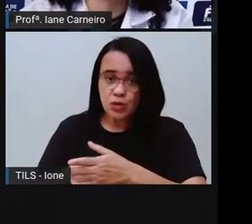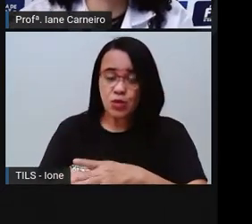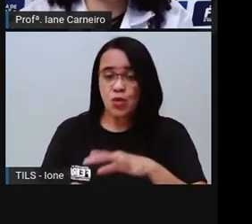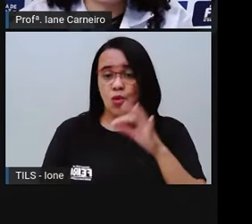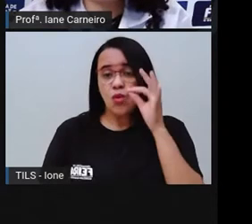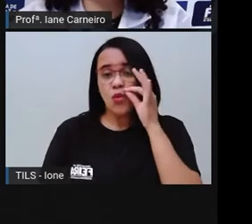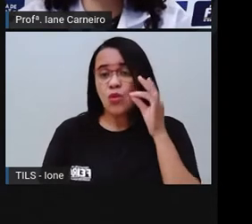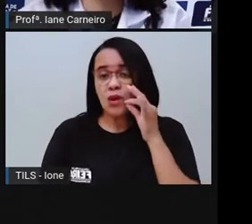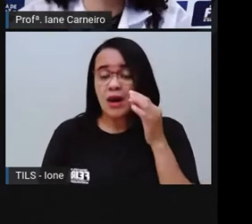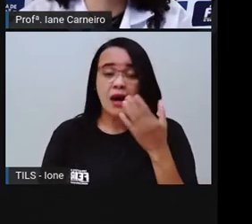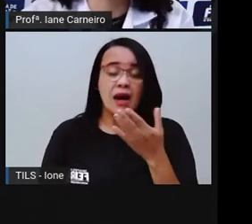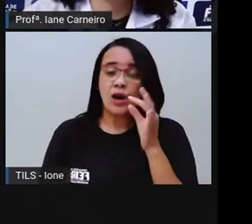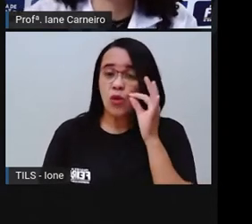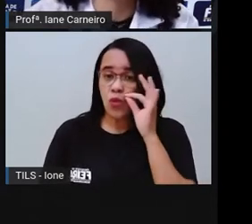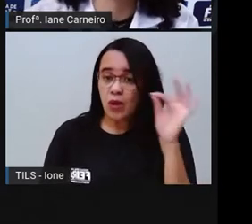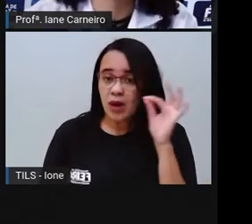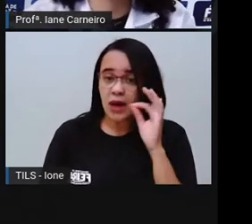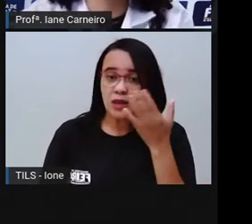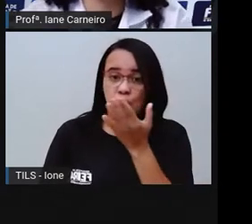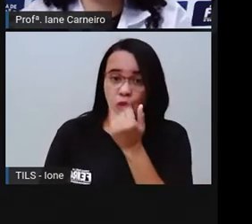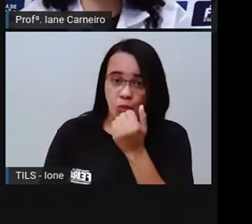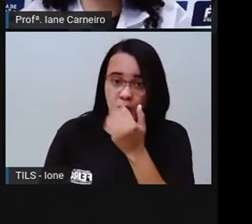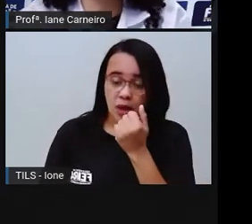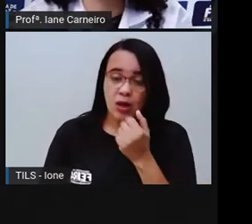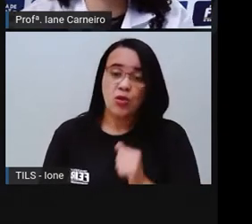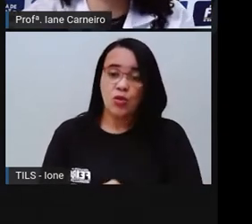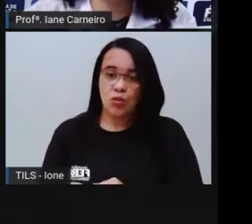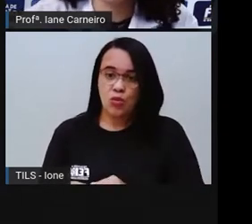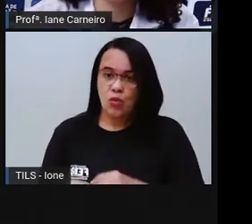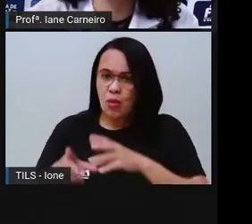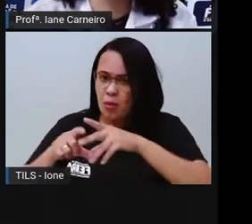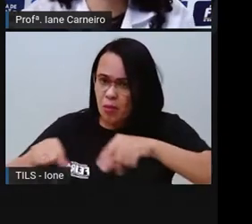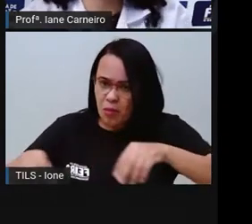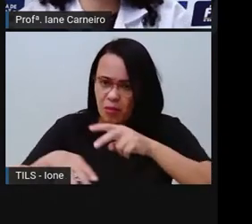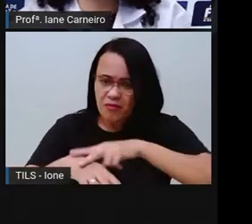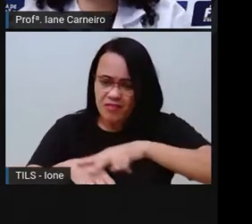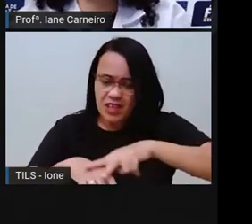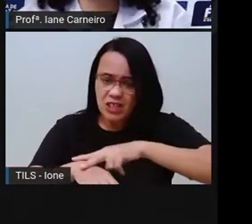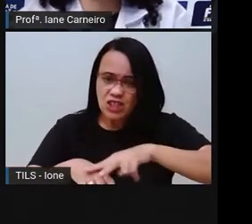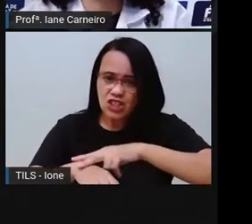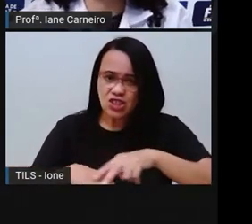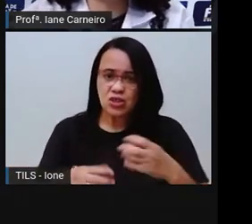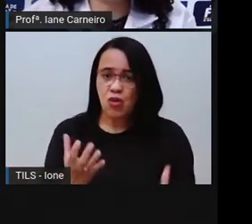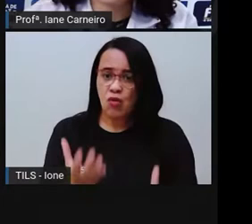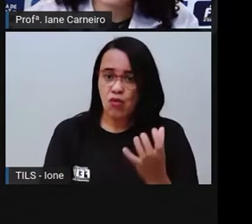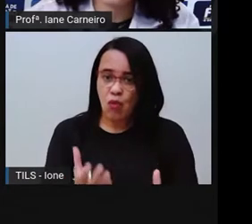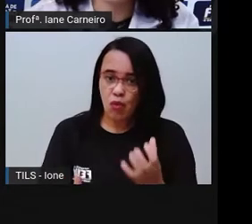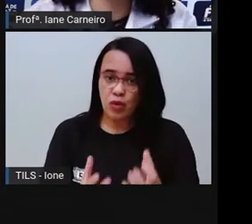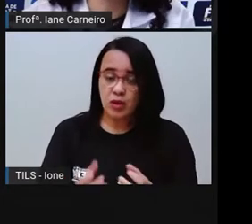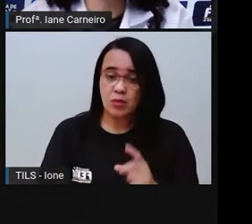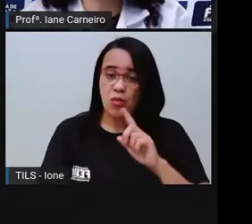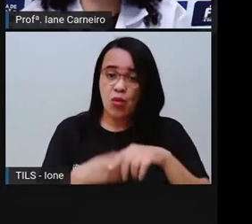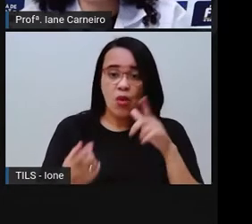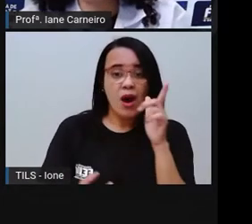cadê o gato foi para o mato cadê o mato ou queimou cadê o fogo a água apagou cadê a